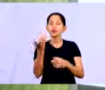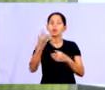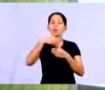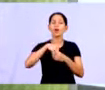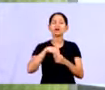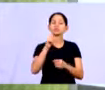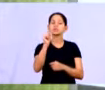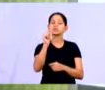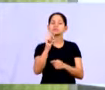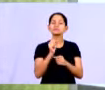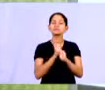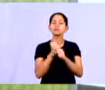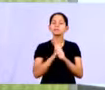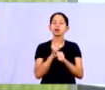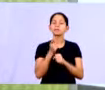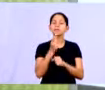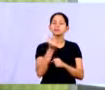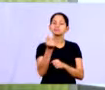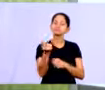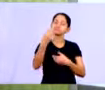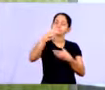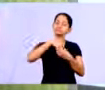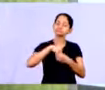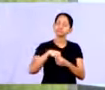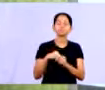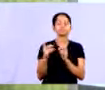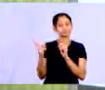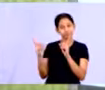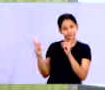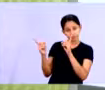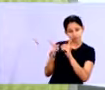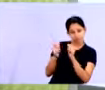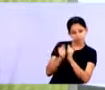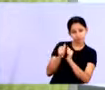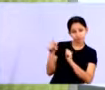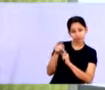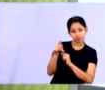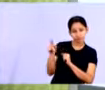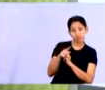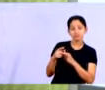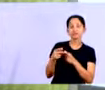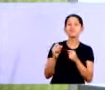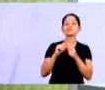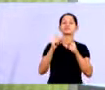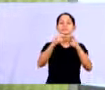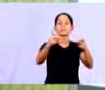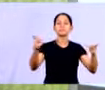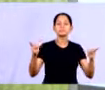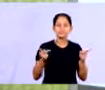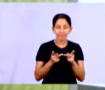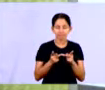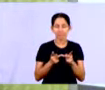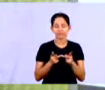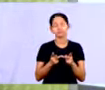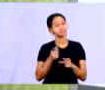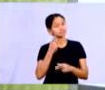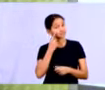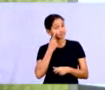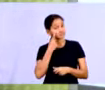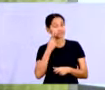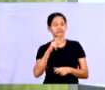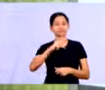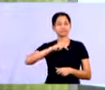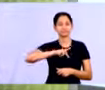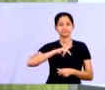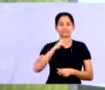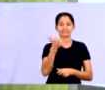de retorno. Então, vamos dizer que eu e Denise vamos investir em uma pizzaria. E aí cada um entra com um capital próprio de R$100